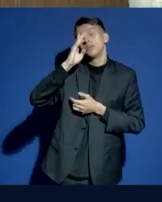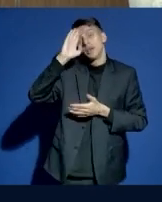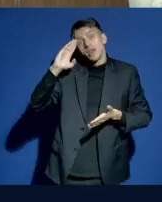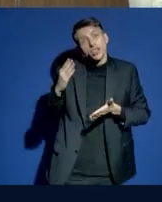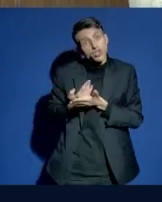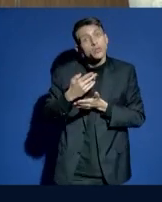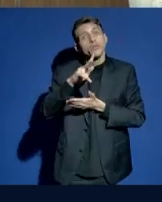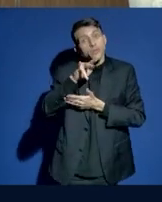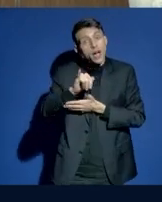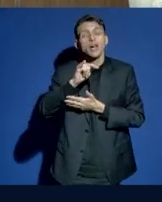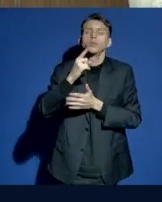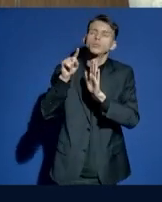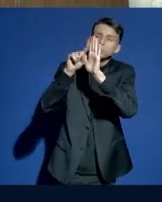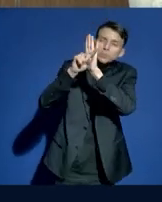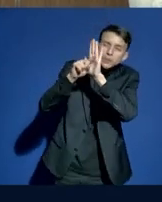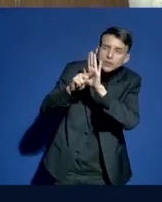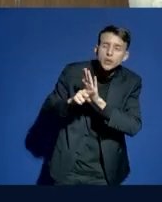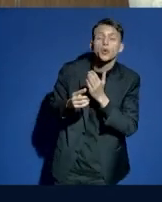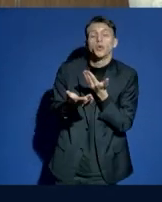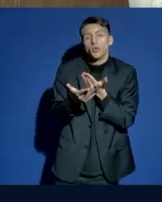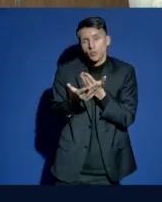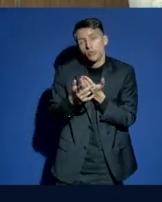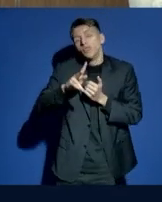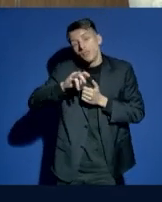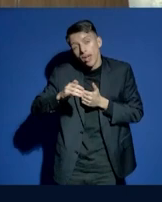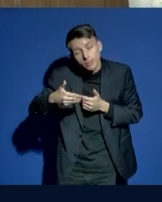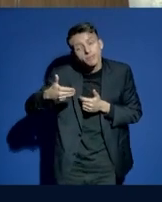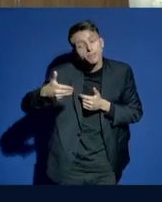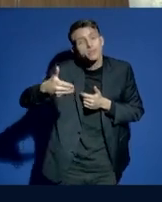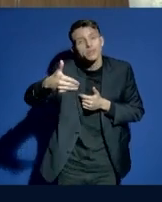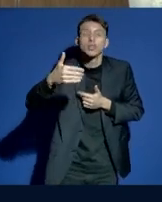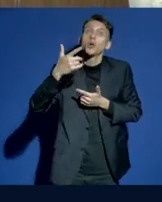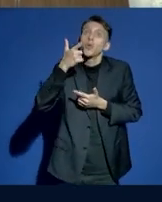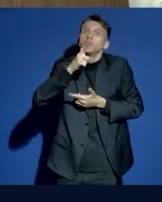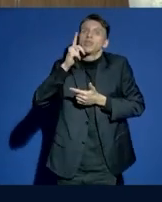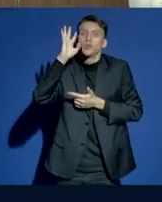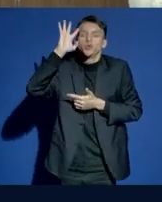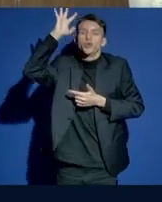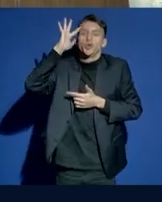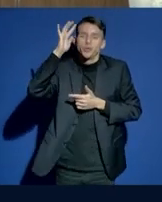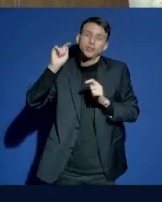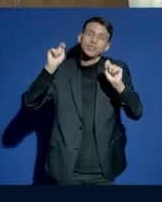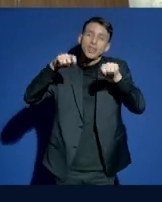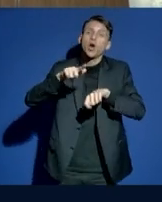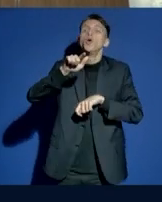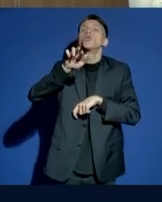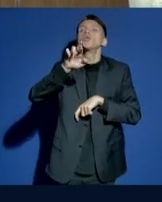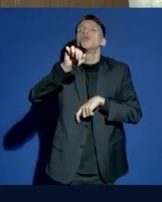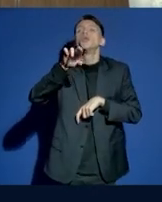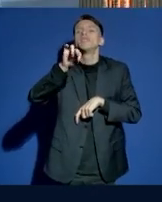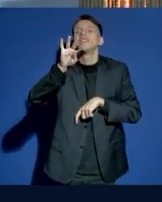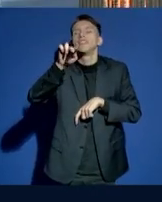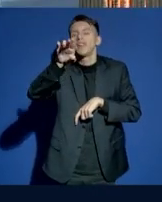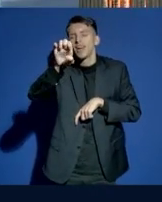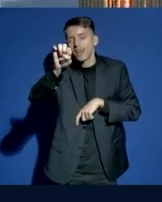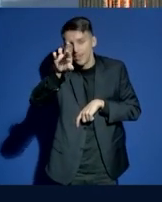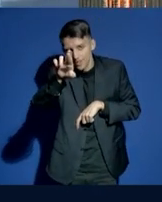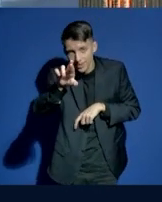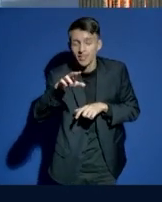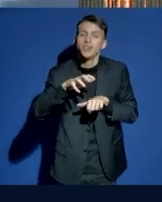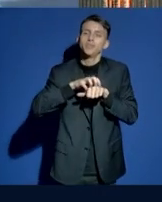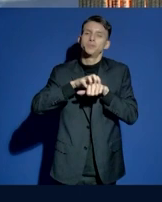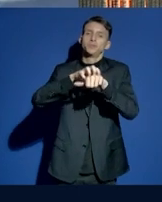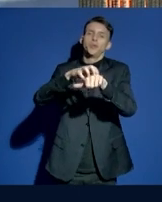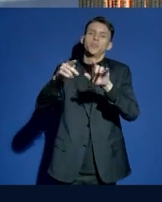é parte da nossas pesquisas e se for possível realizar esse sonho a gente quer ter um gruner movido a etanol